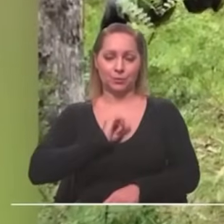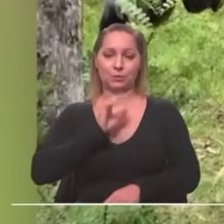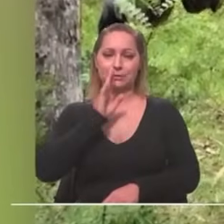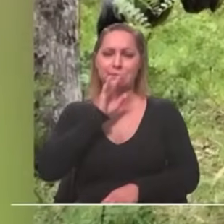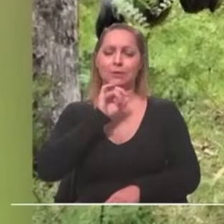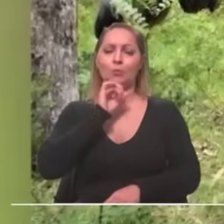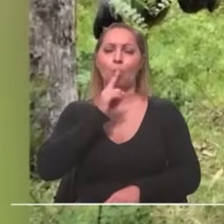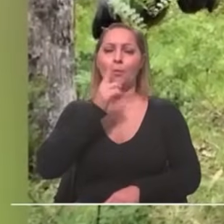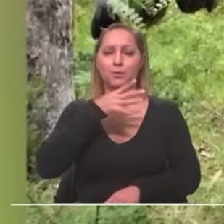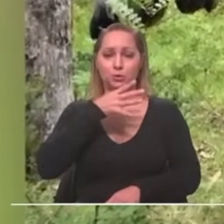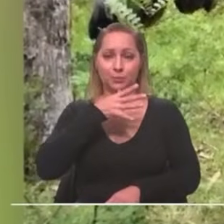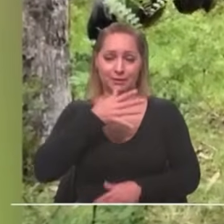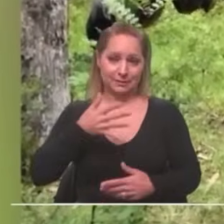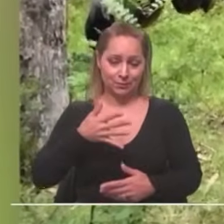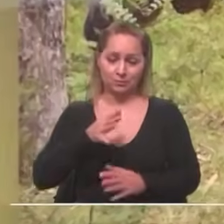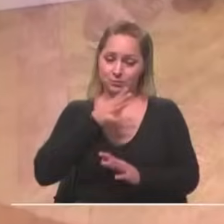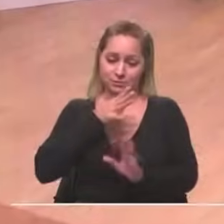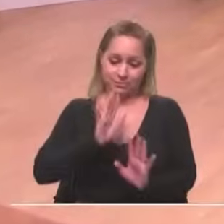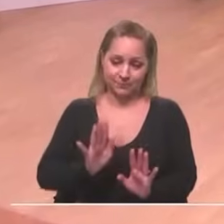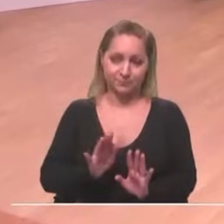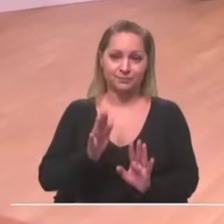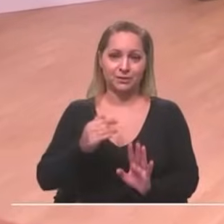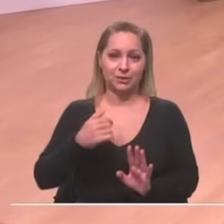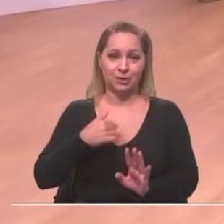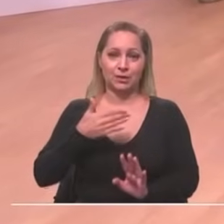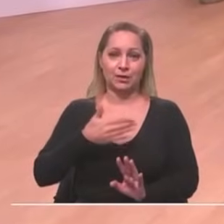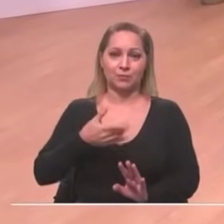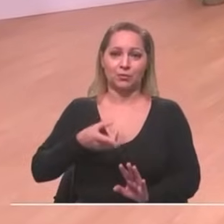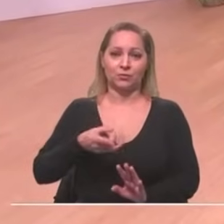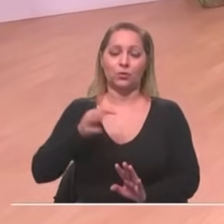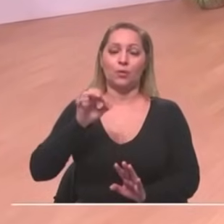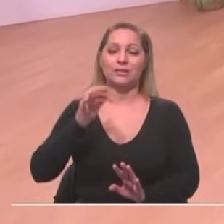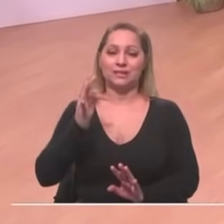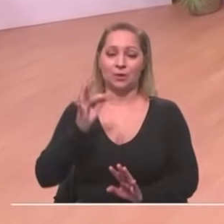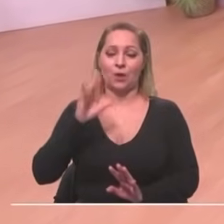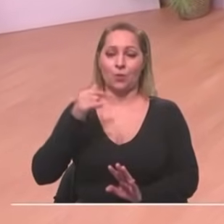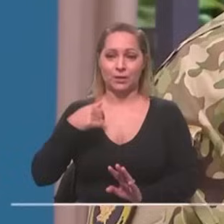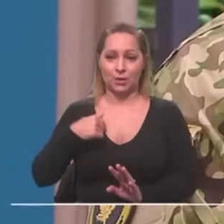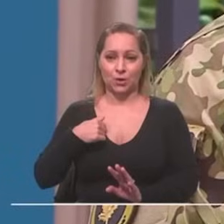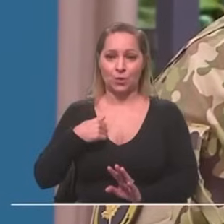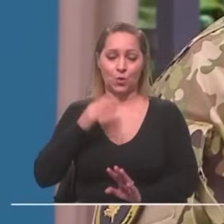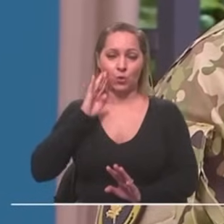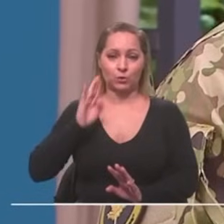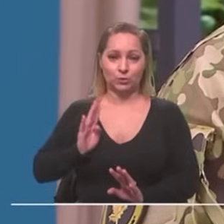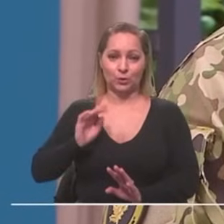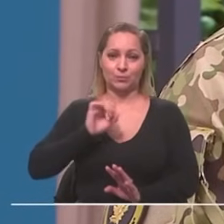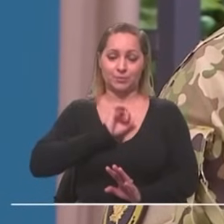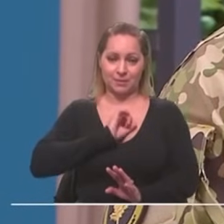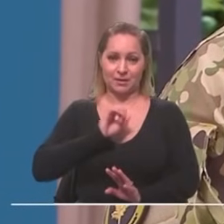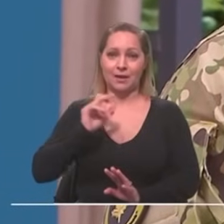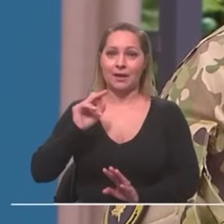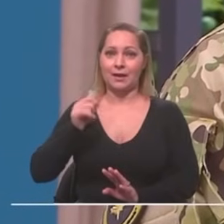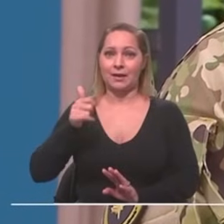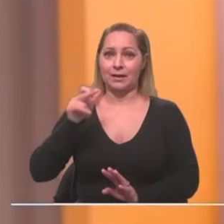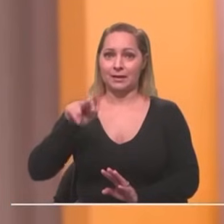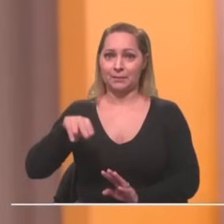se me permite uma justificação, sem justificação, fica a saber que em 1984, quando eu fiz a minha recruta em Abrantes, com a especialidade